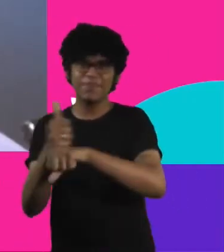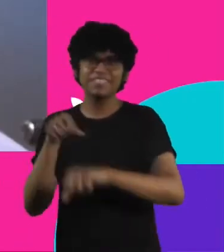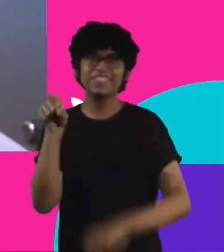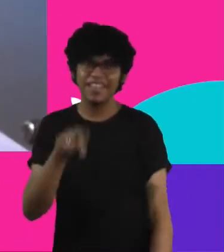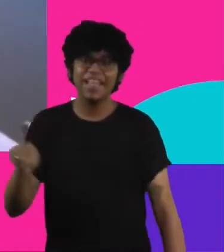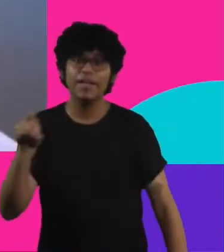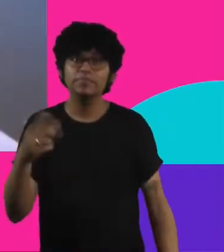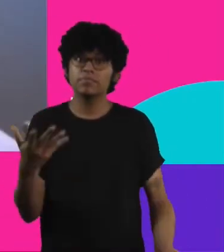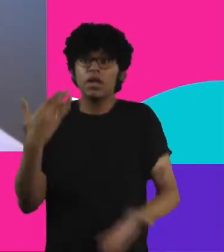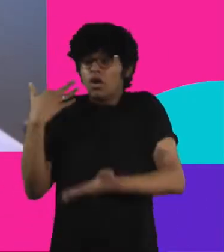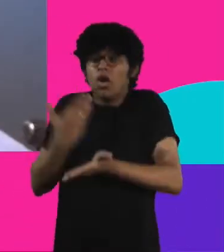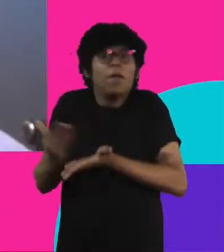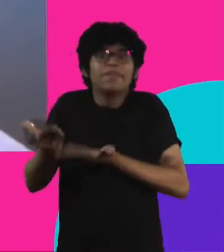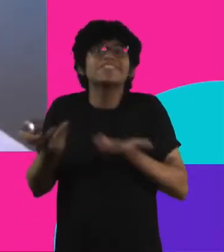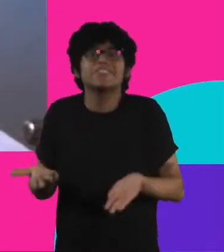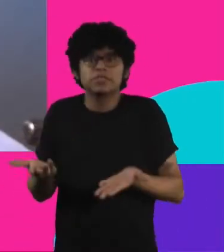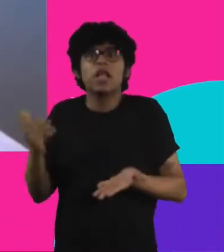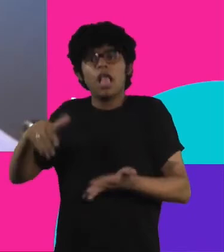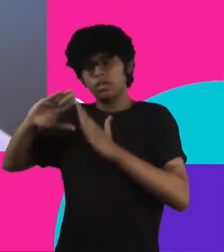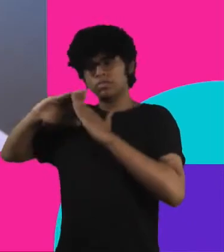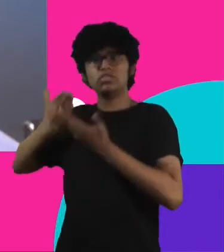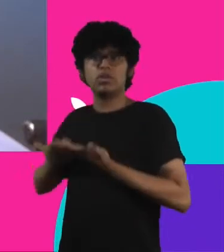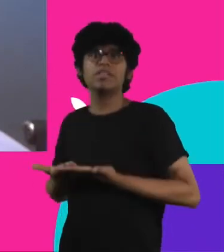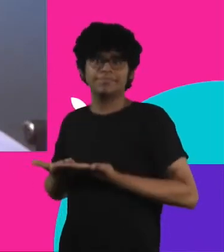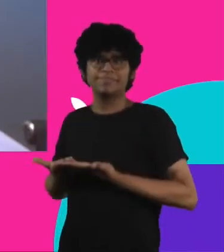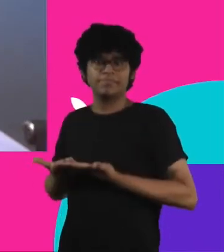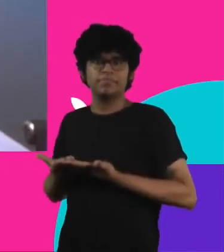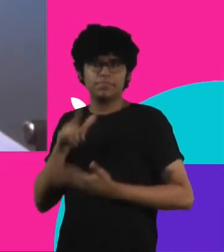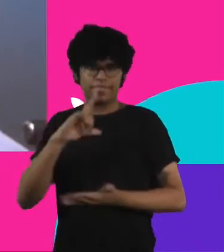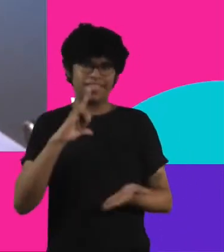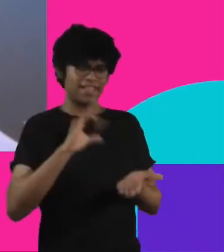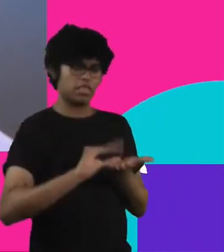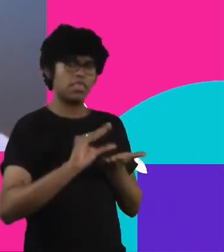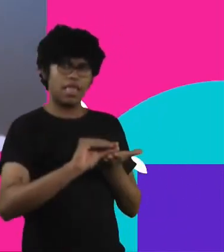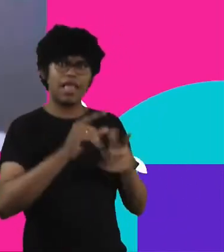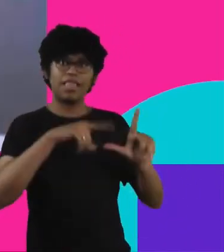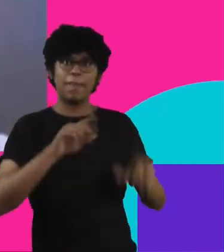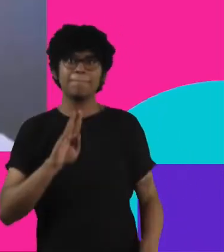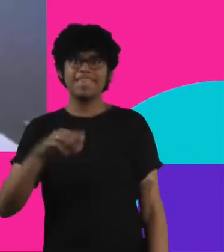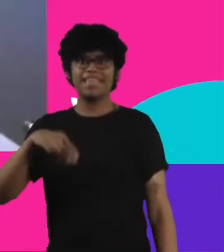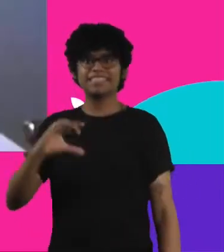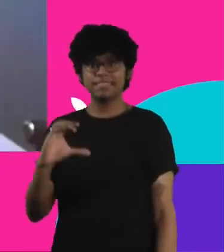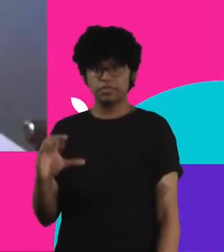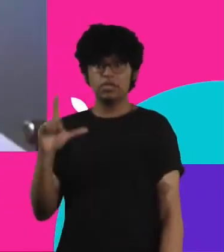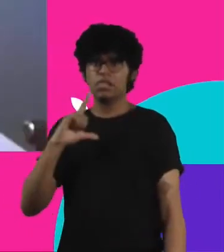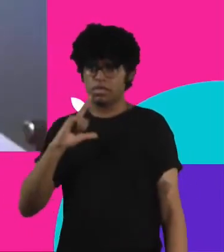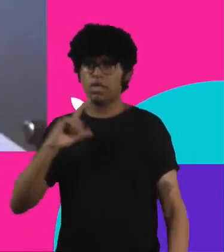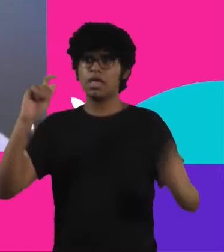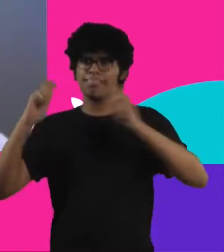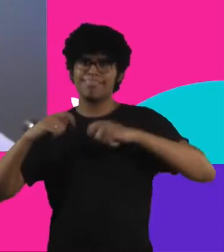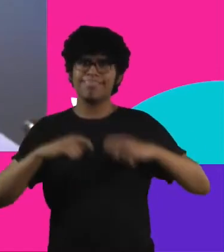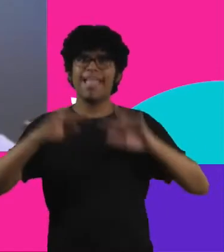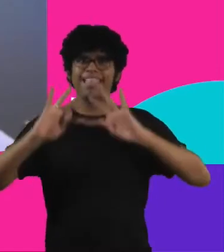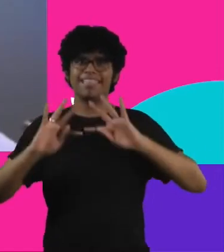ela começa lá no banco escolar. A Lúcia trouxe alguns dados sobre educação, embora a nova BNCC, contemple a competência digital com